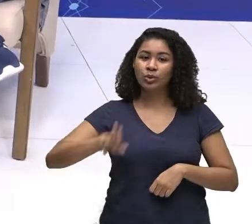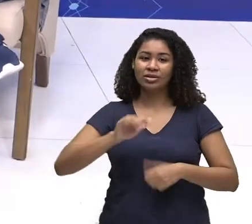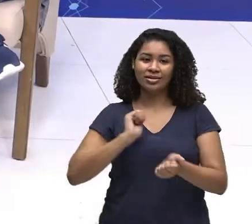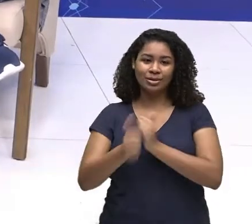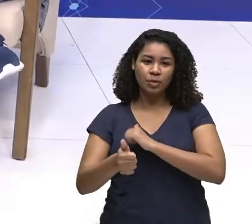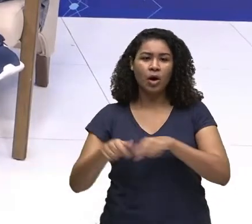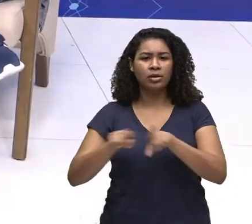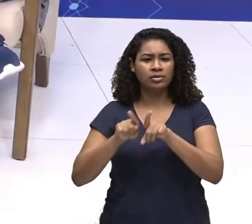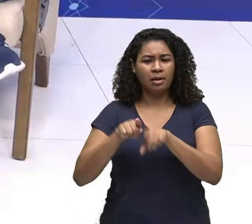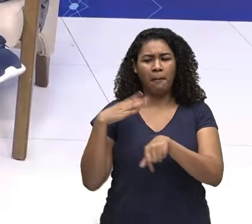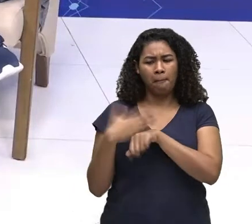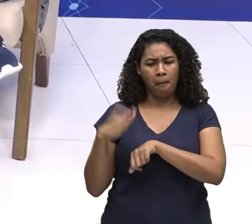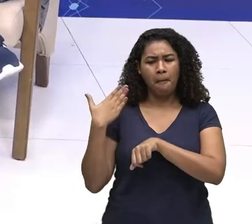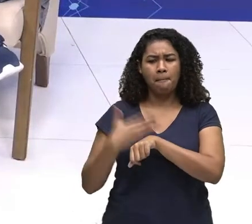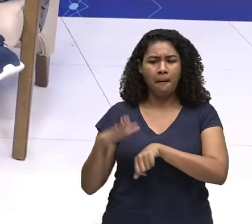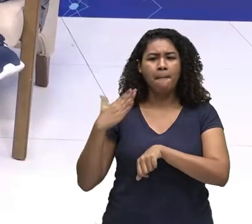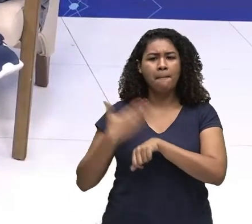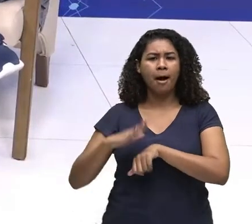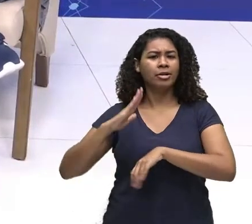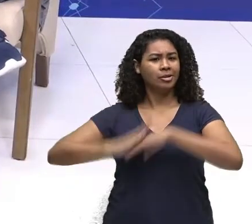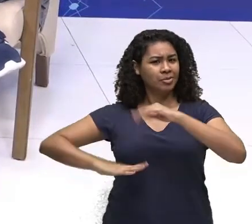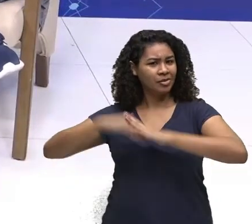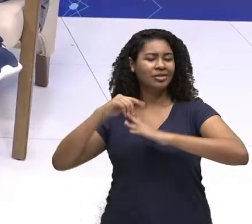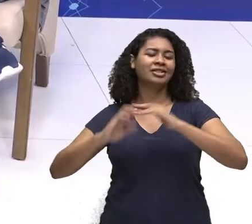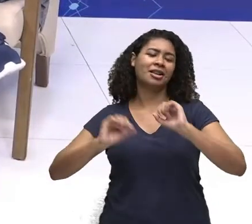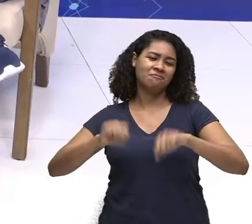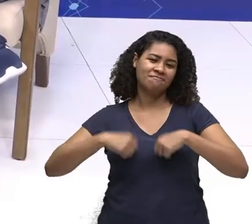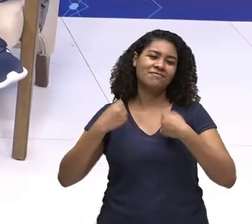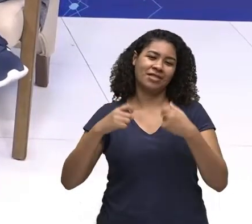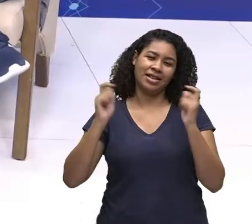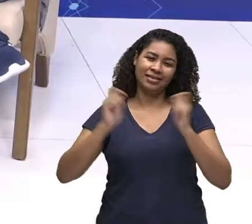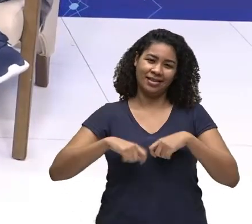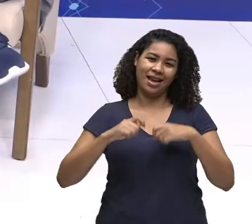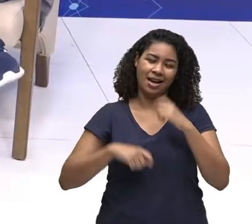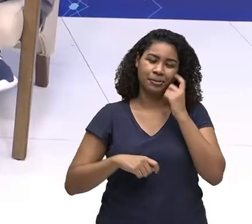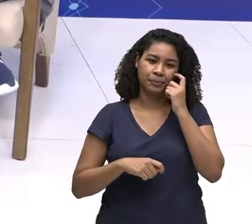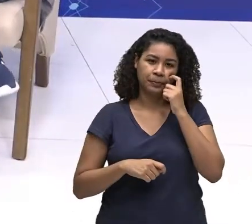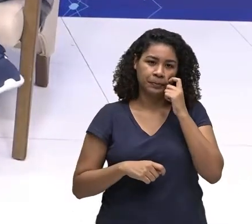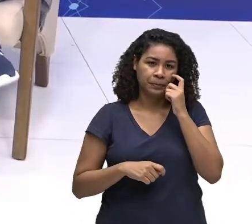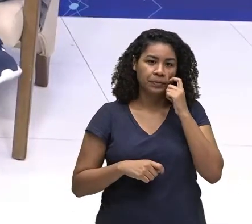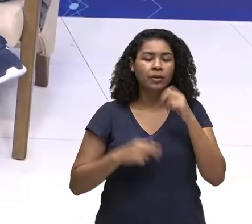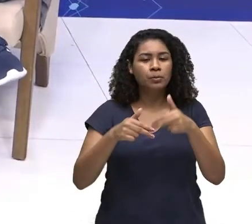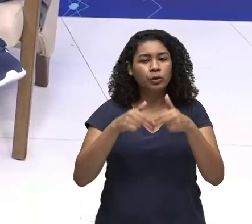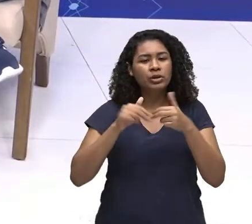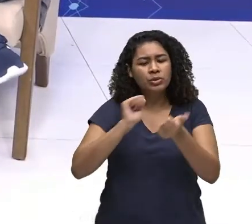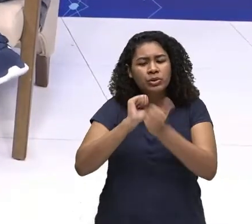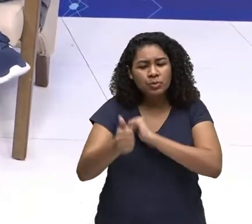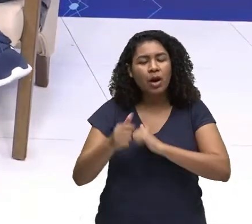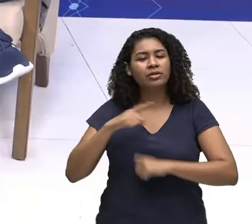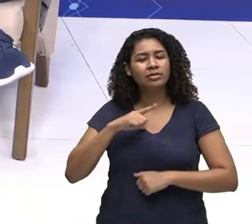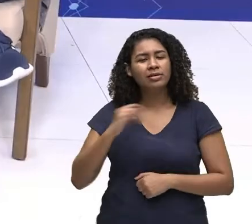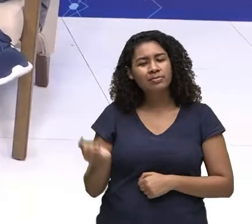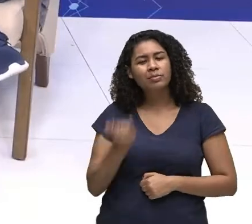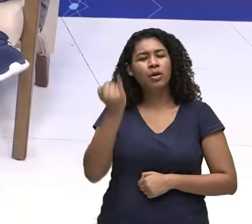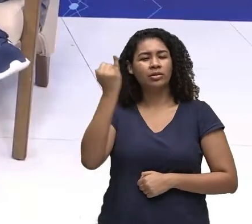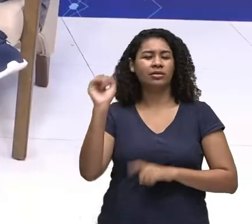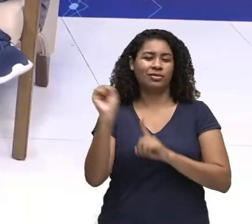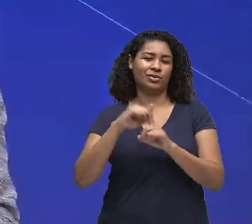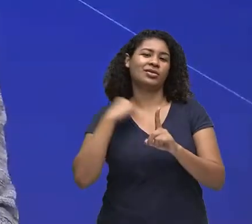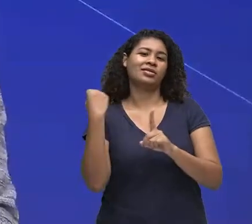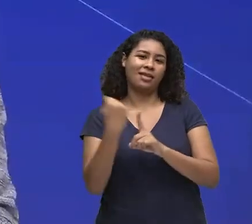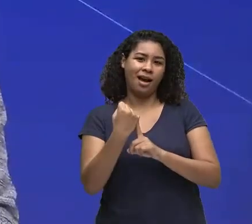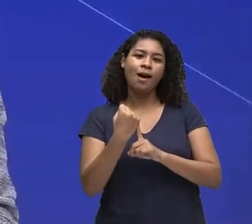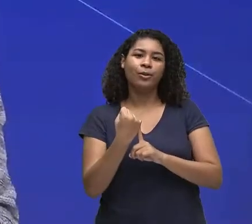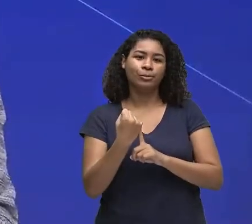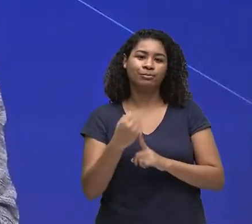treinado também, né? Você vai fortalecendo isso. O esporte tem toda essa relevância social. É uma importância tão grande, não teria